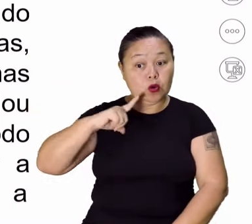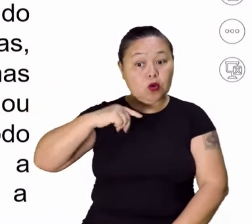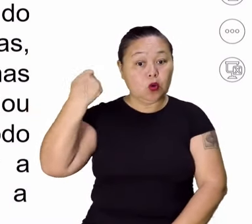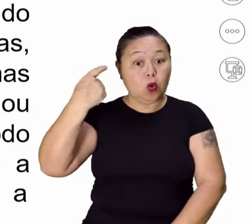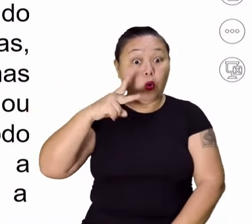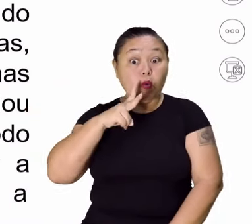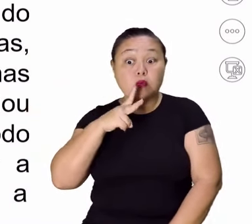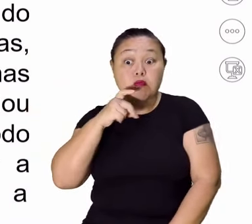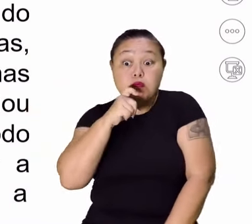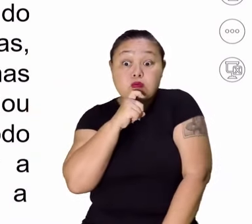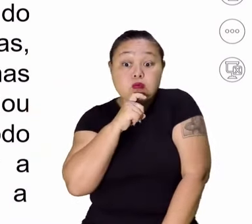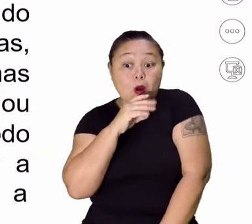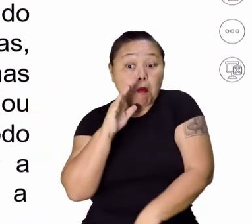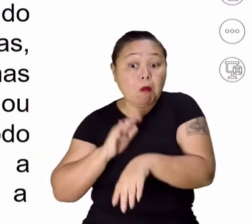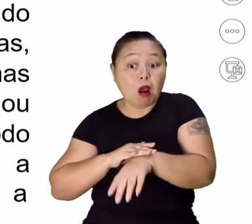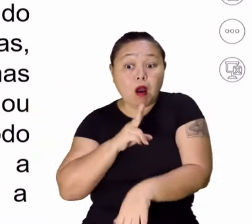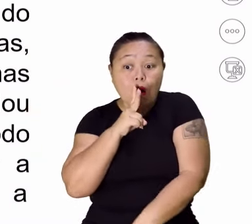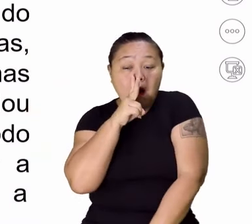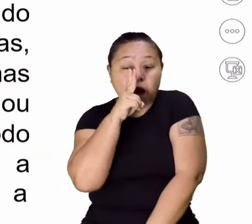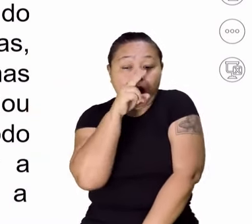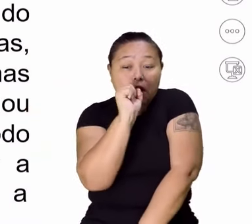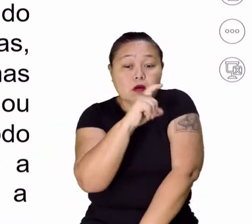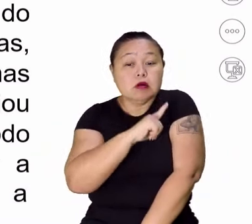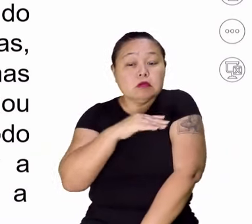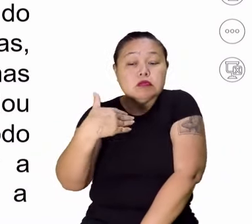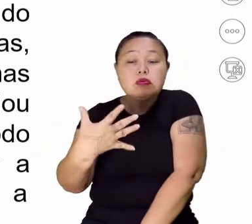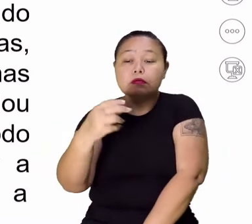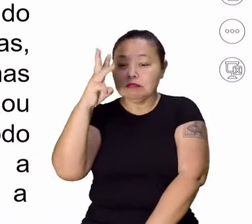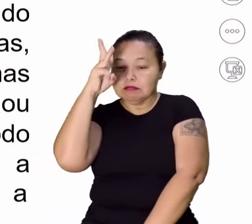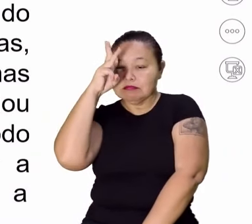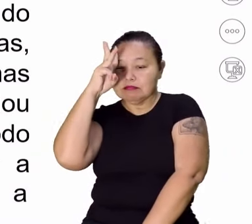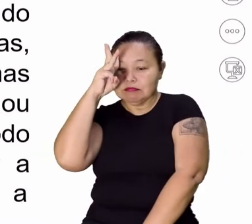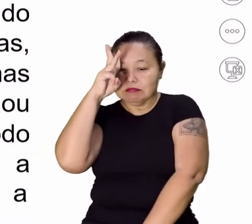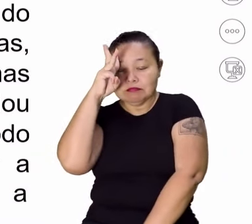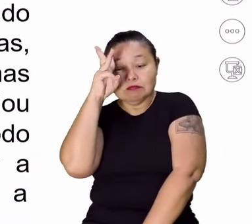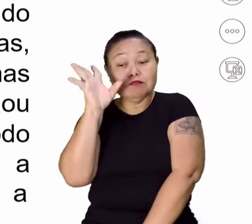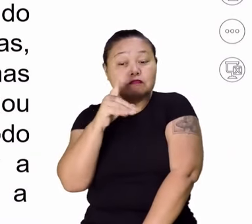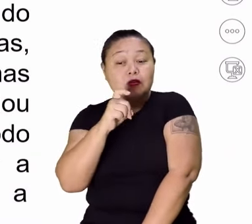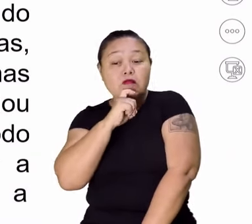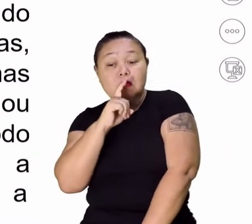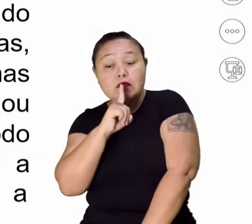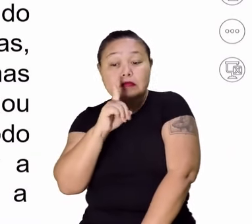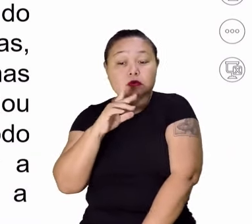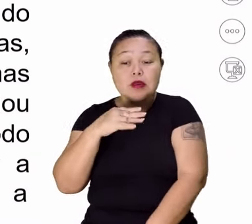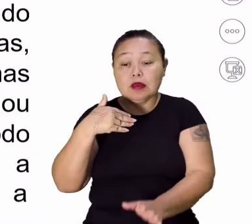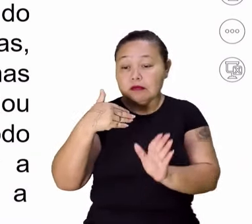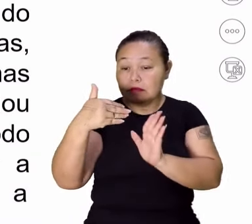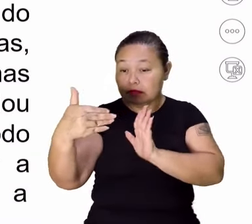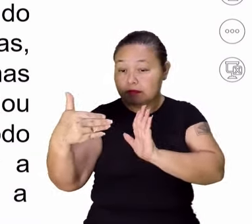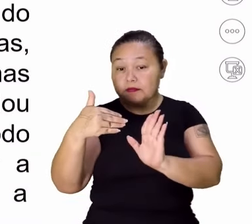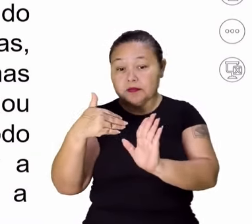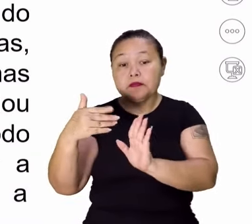intenso, especialmente a partir de terça-feira. Lembrando que frio pode ser mais intenso, ou menos intenso, que é medida.